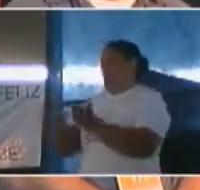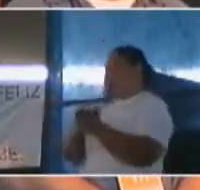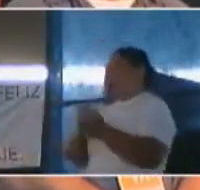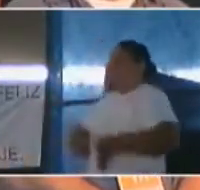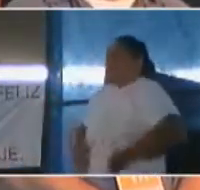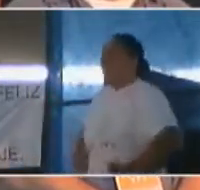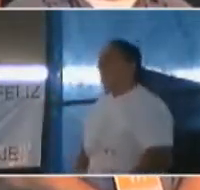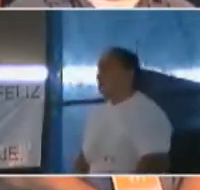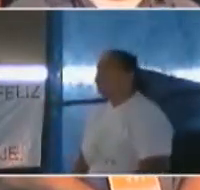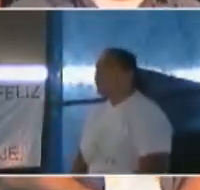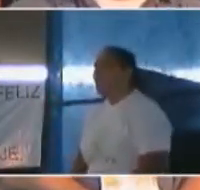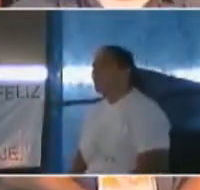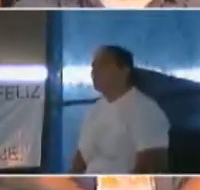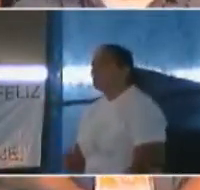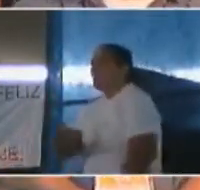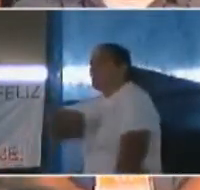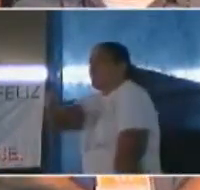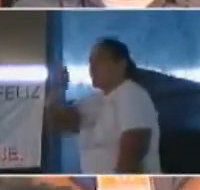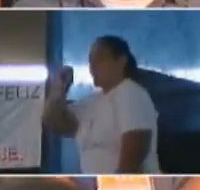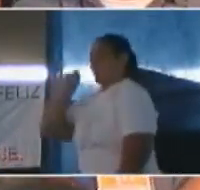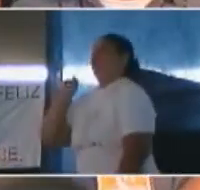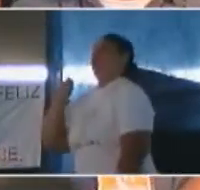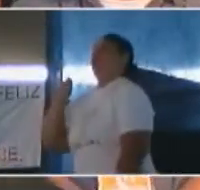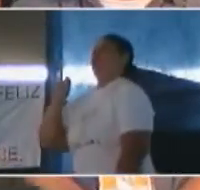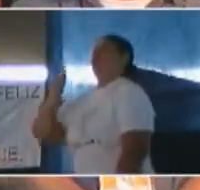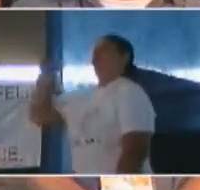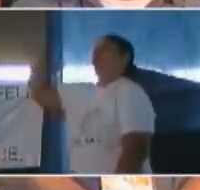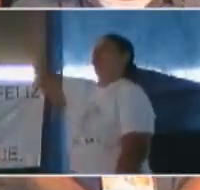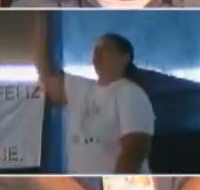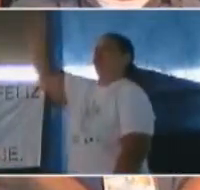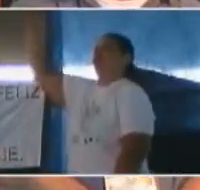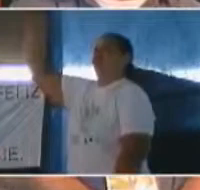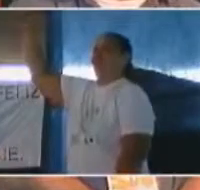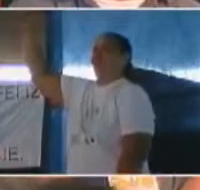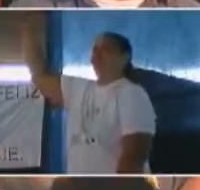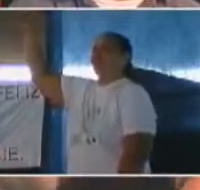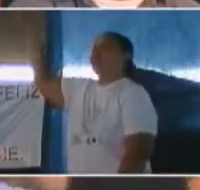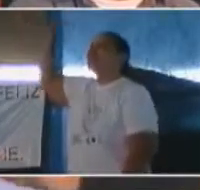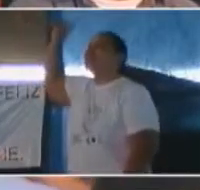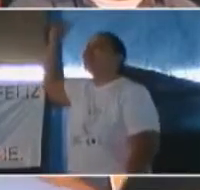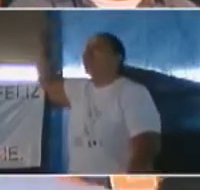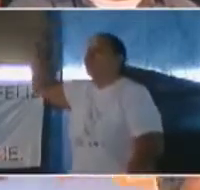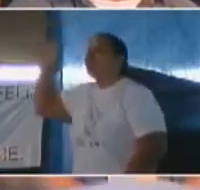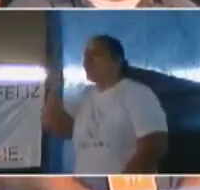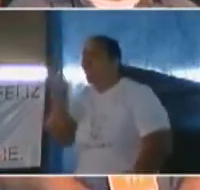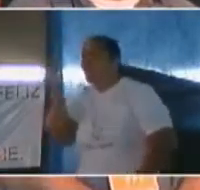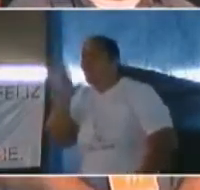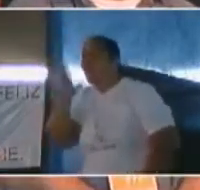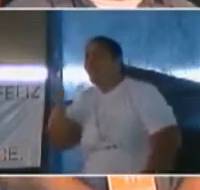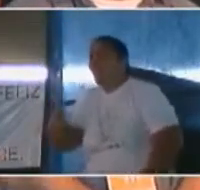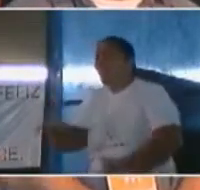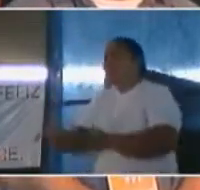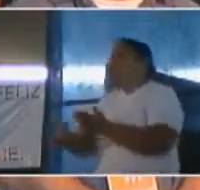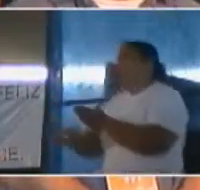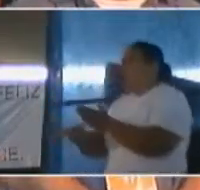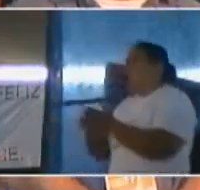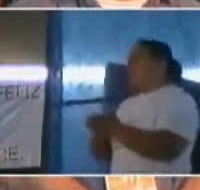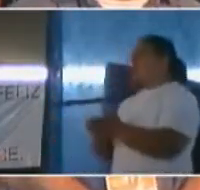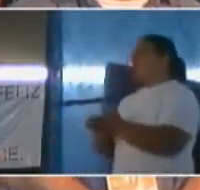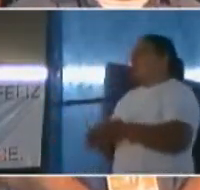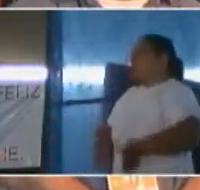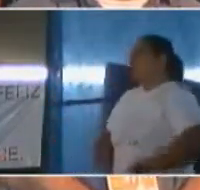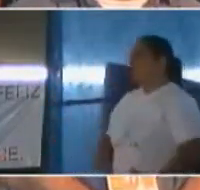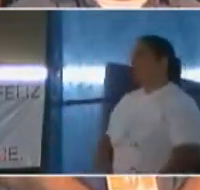todos nós, de certa maneira, a gente já foi escolhido para vir ao mundo. Então, Deus nos escolheu para vir, a gente já teve essa